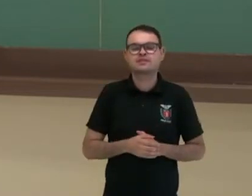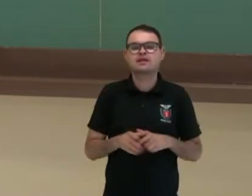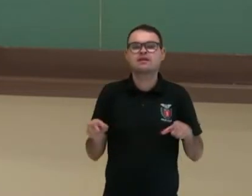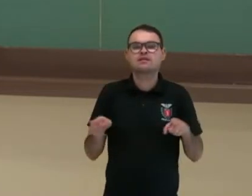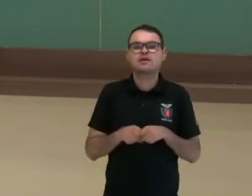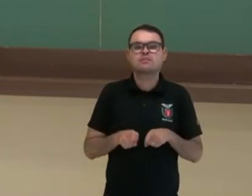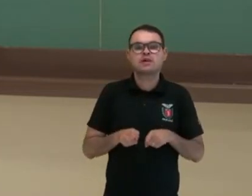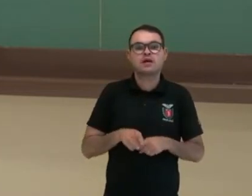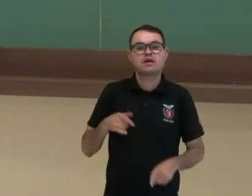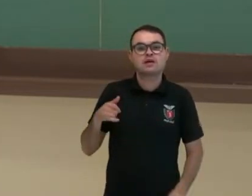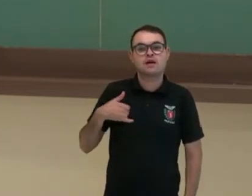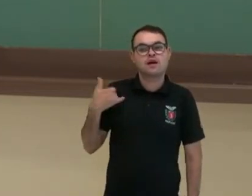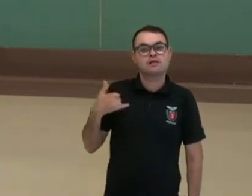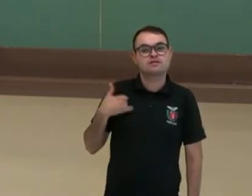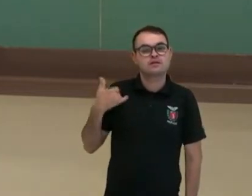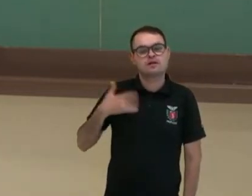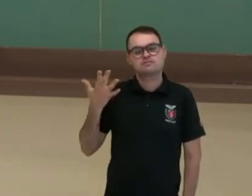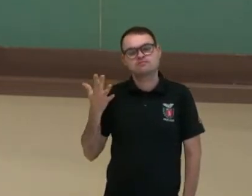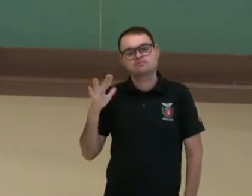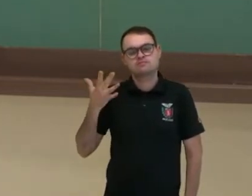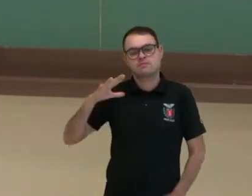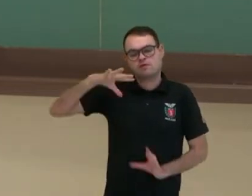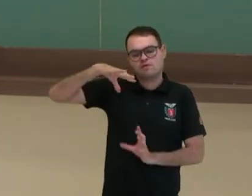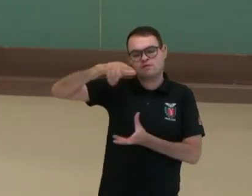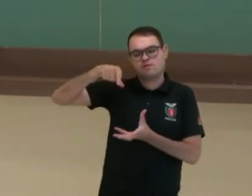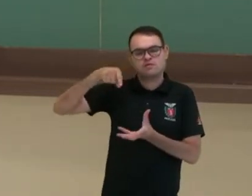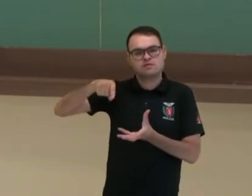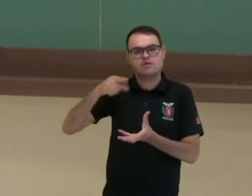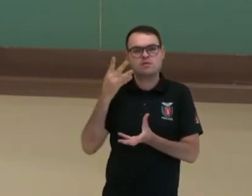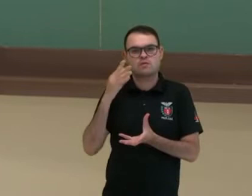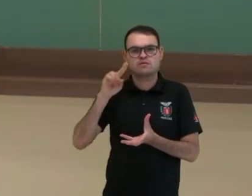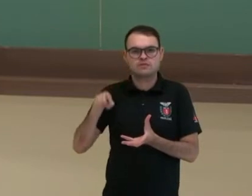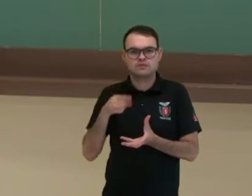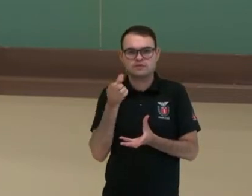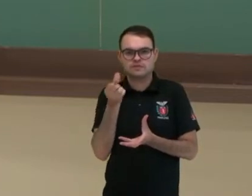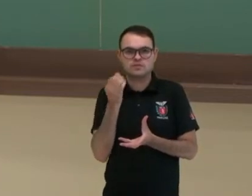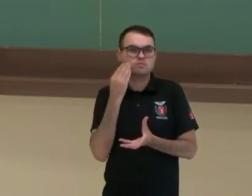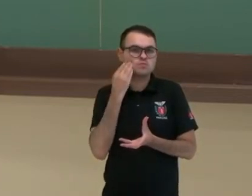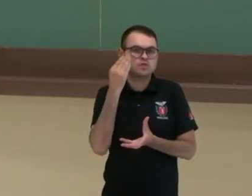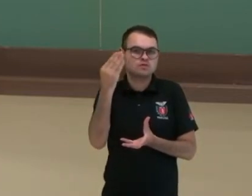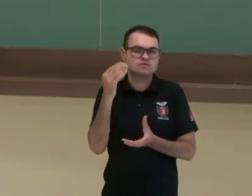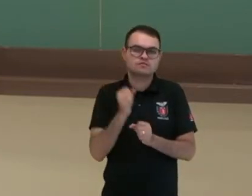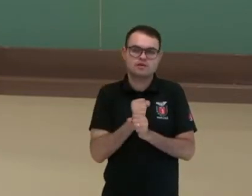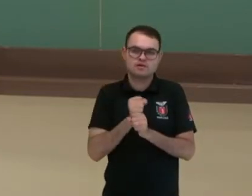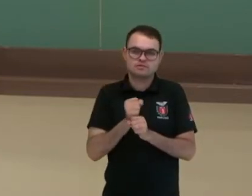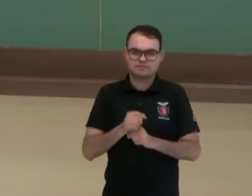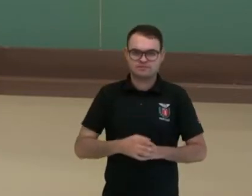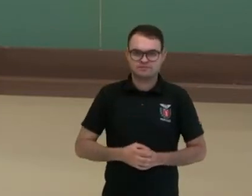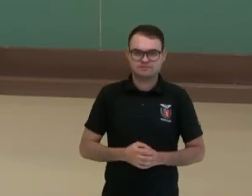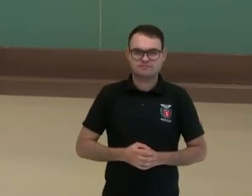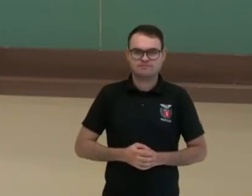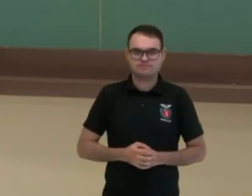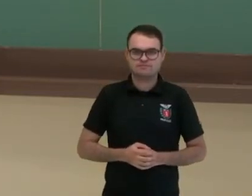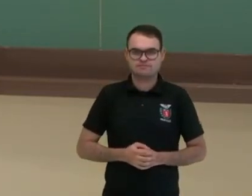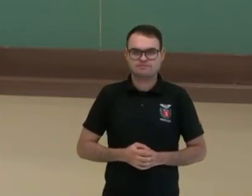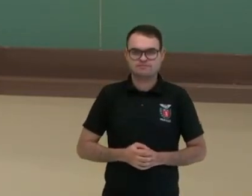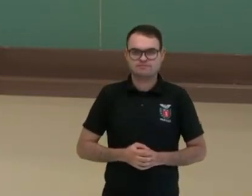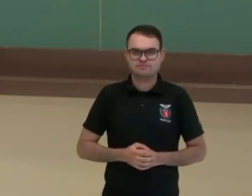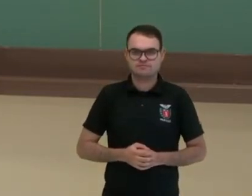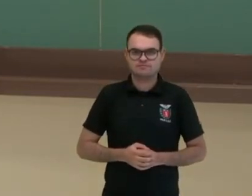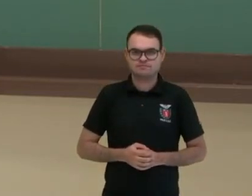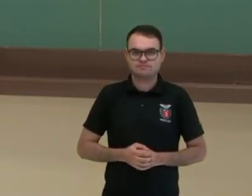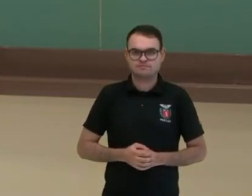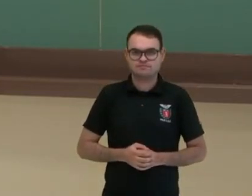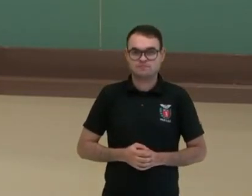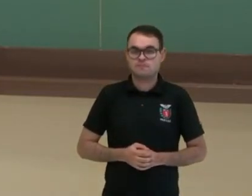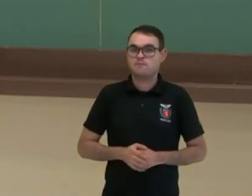idade aproximada do nosso planeta. 4,6 bilhões de anos. E possui um ambiente